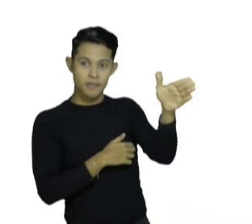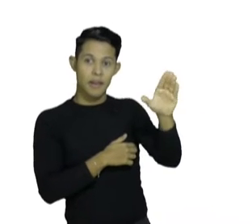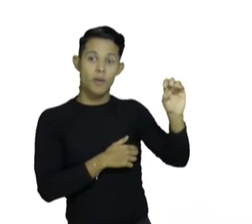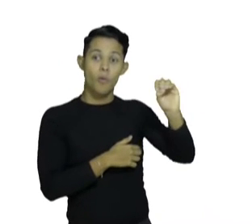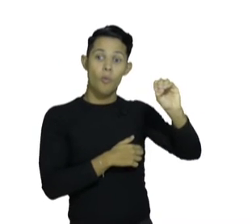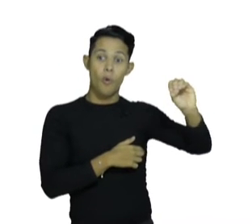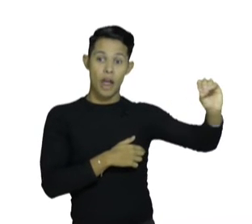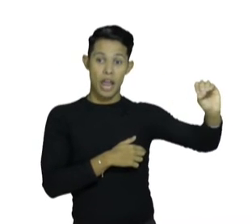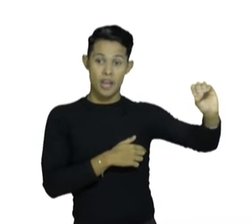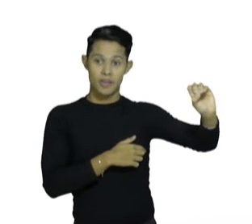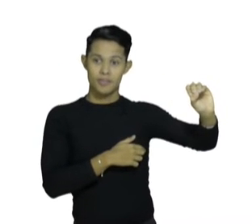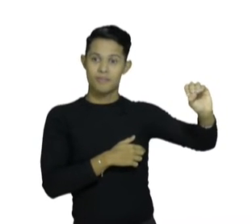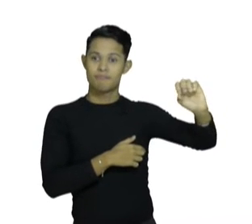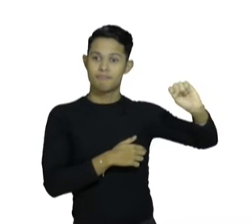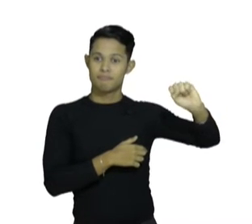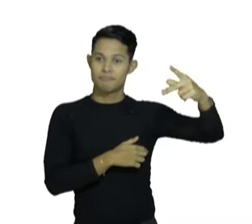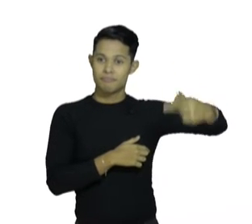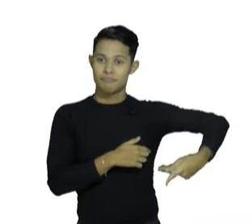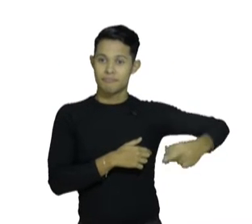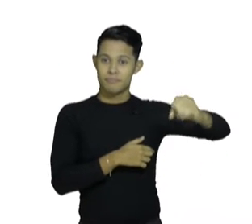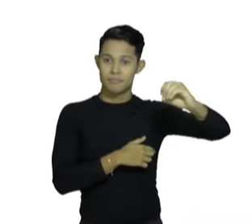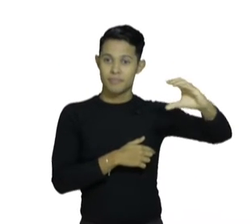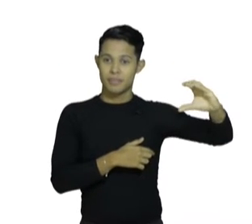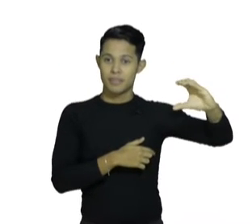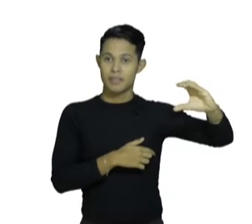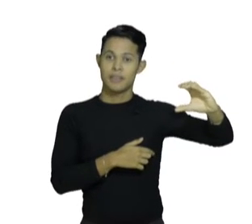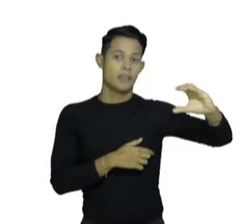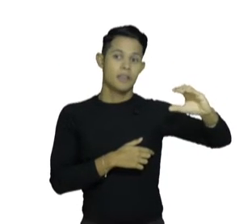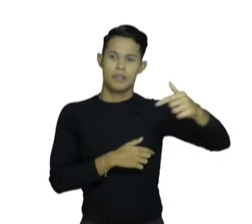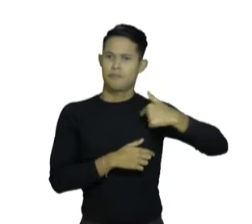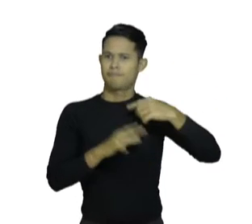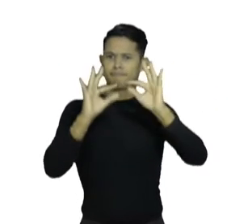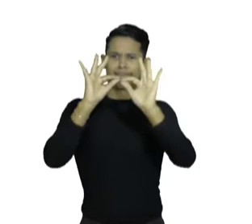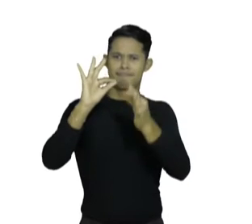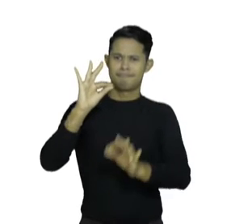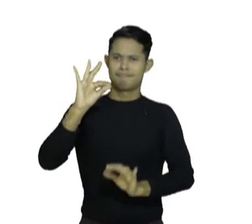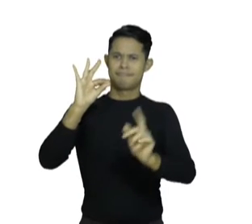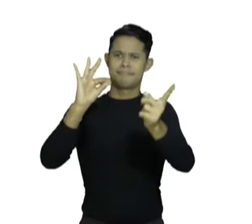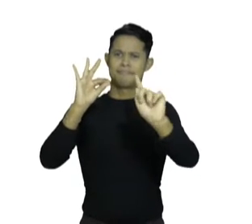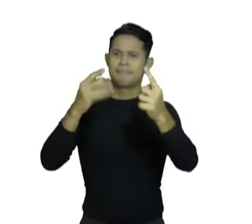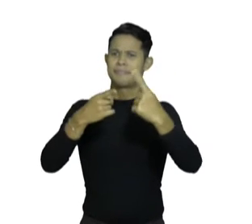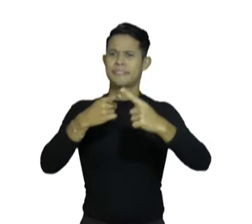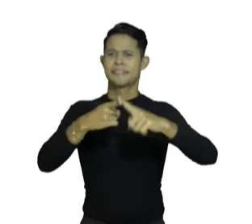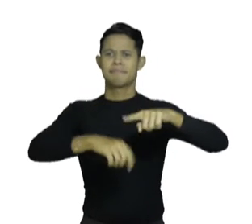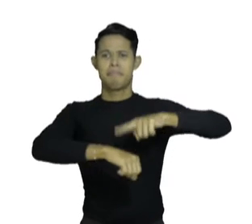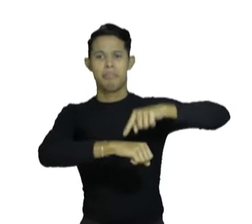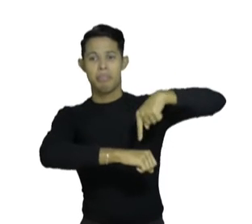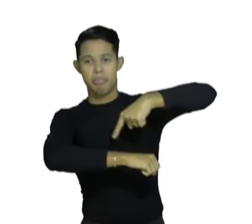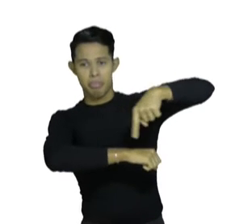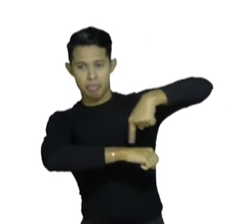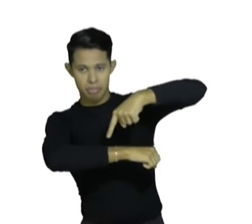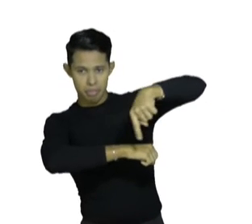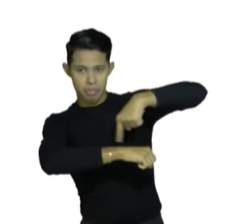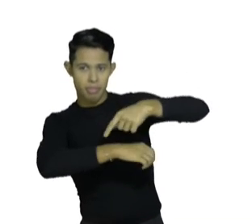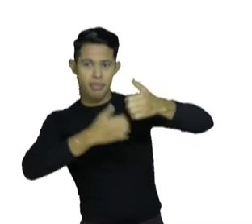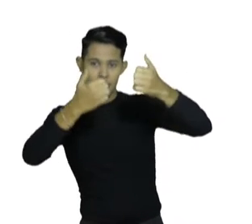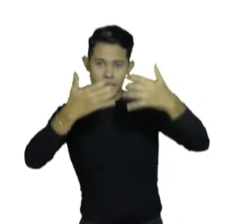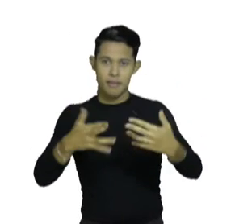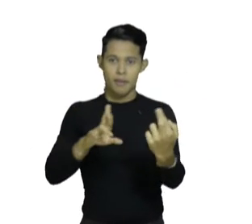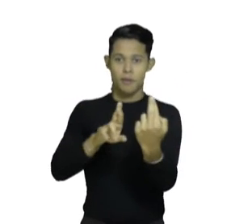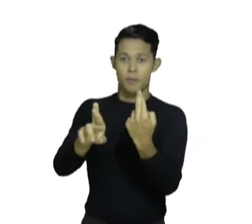senhora não vou ficar falando mais disso aqui porque senão nós vamos gastar muito tempo